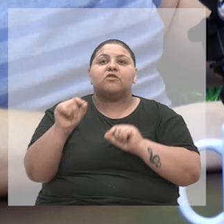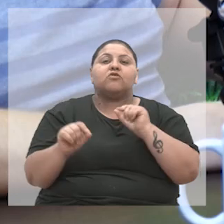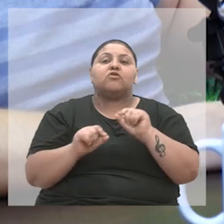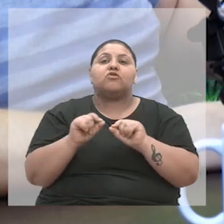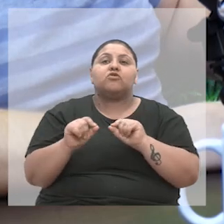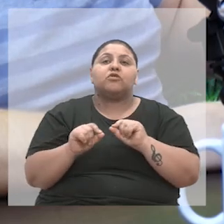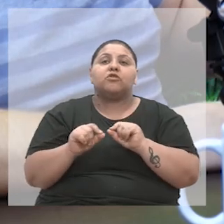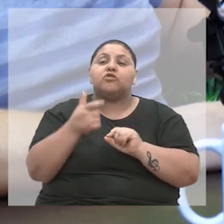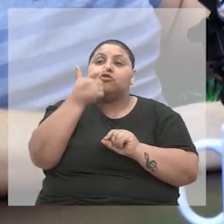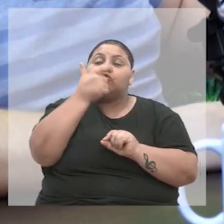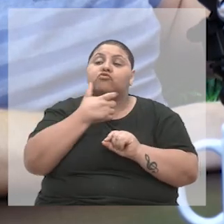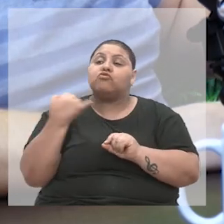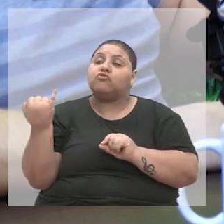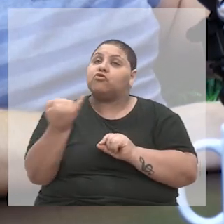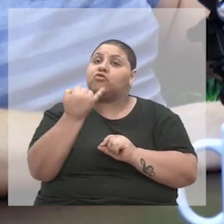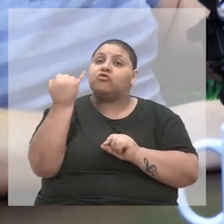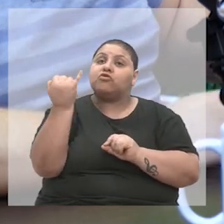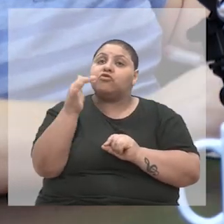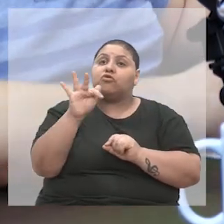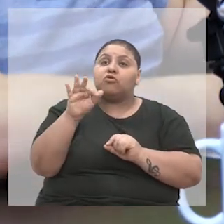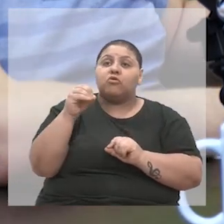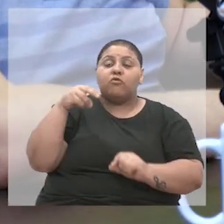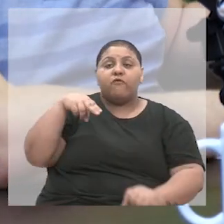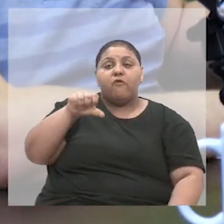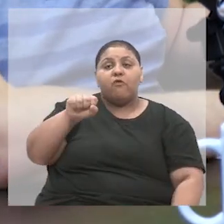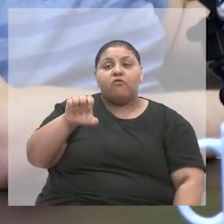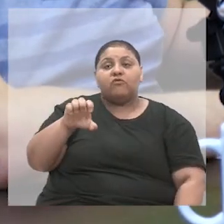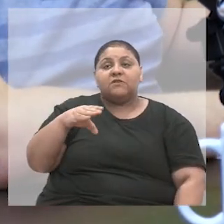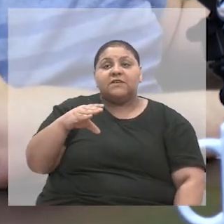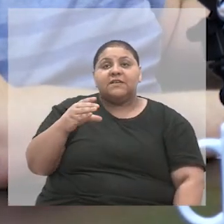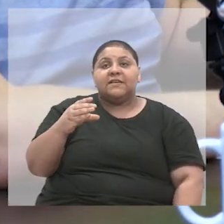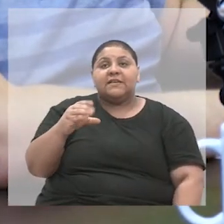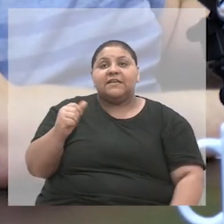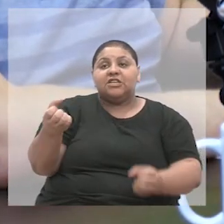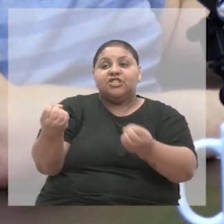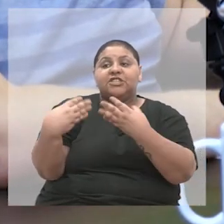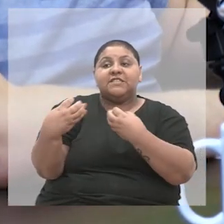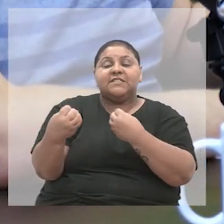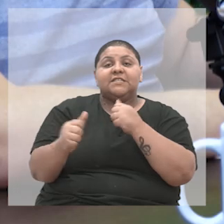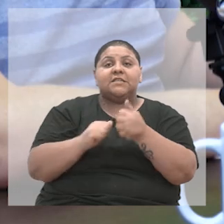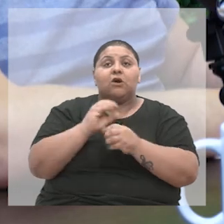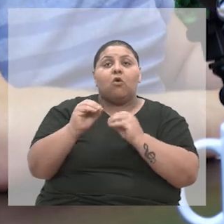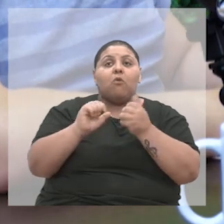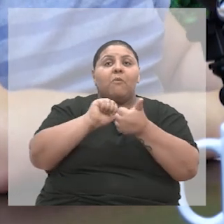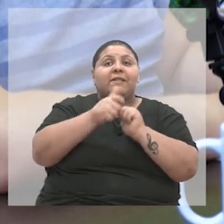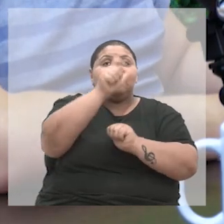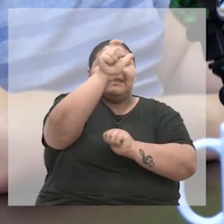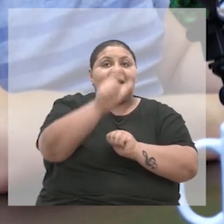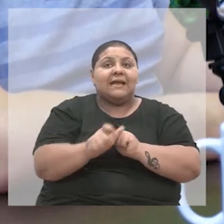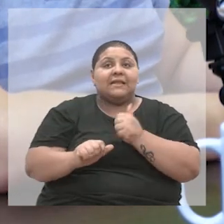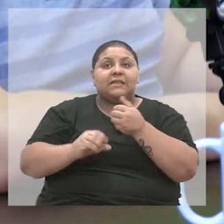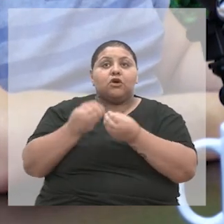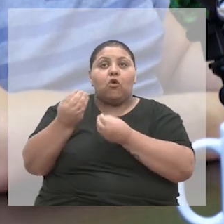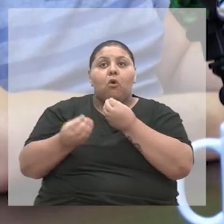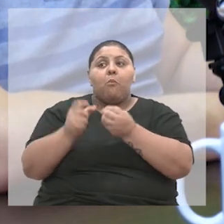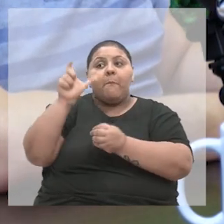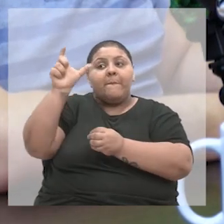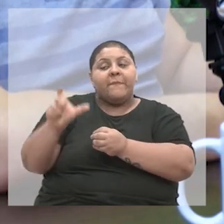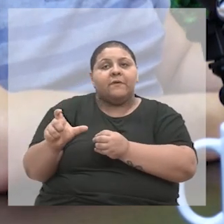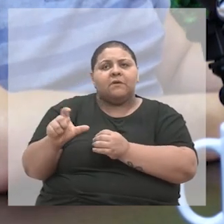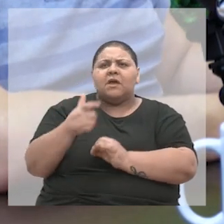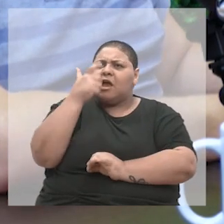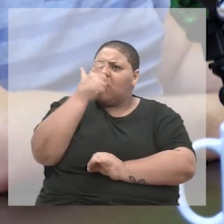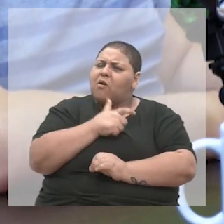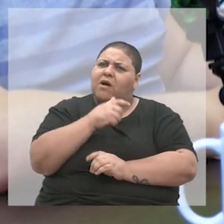que tu toma como lição essas questões que o Fonseca te ensina hoje, como atleta e como pessoa? A